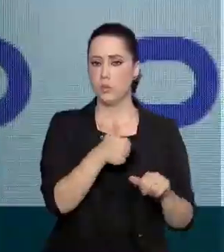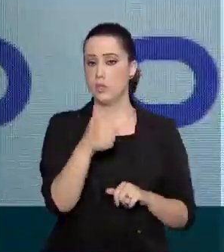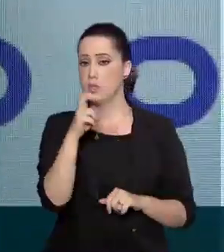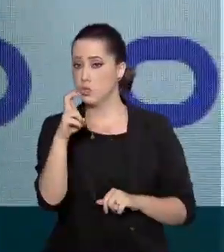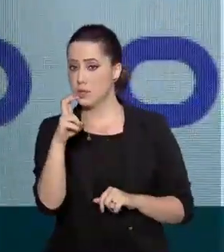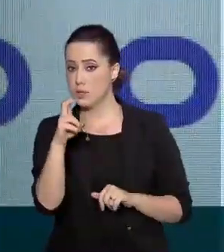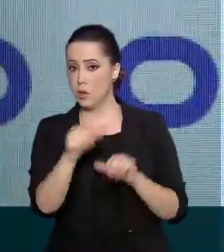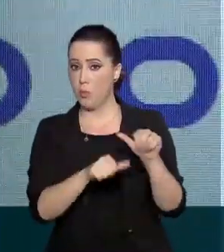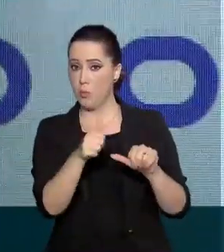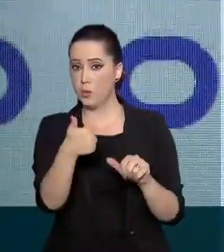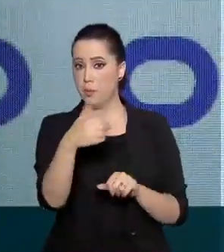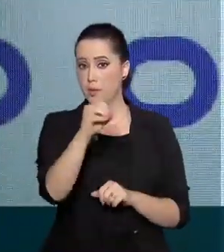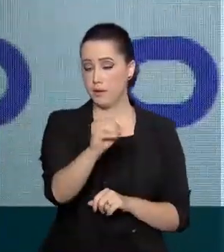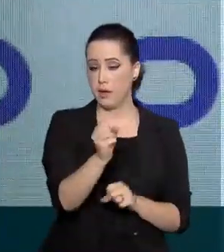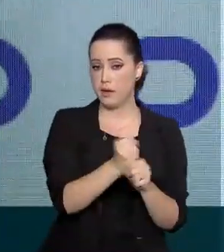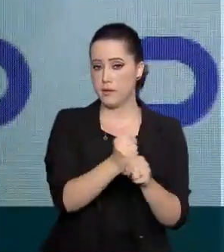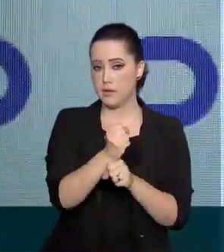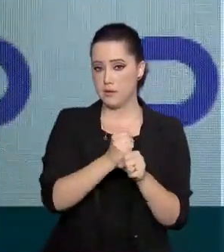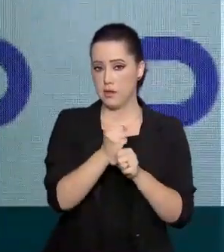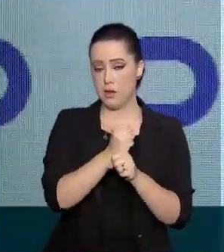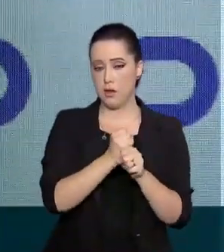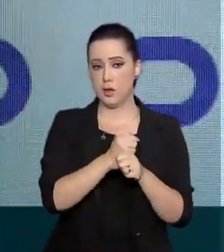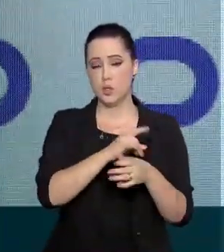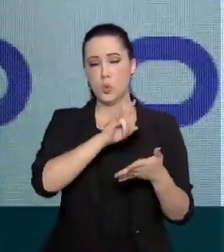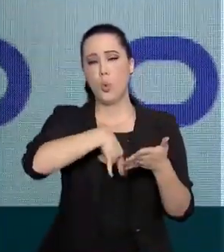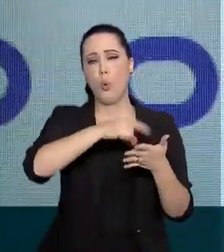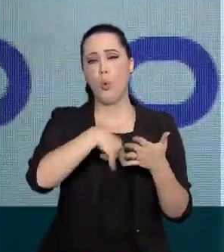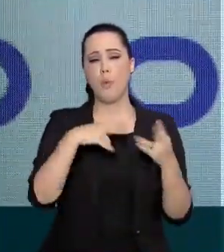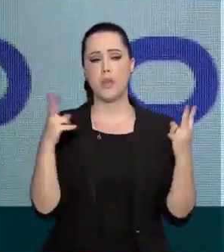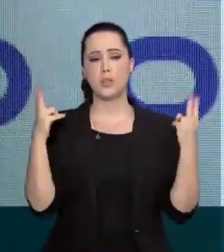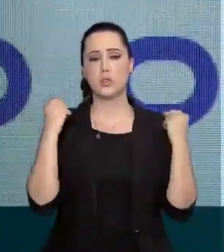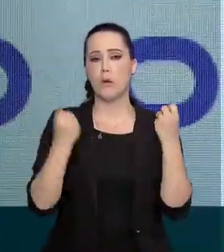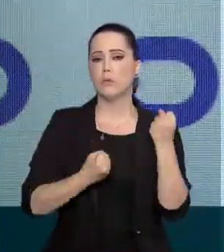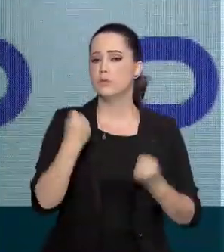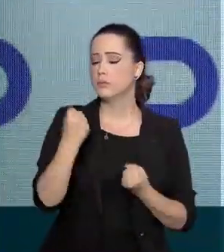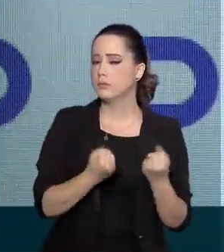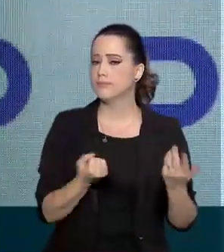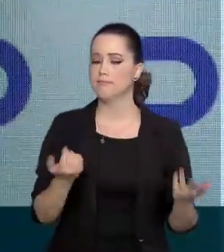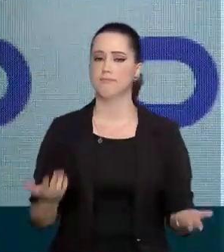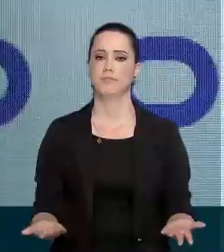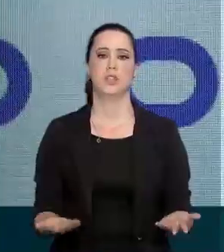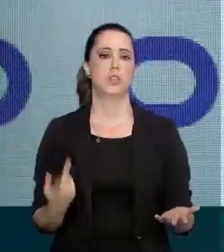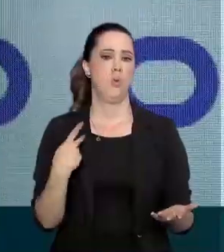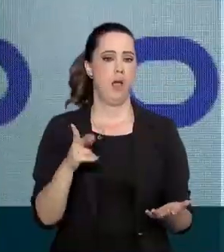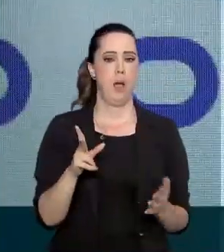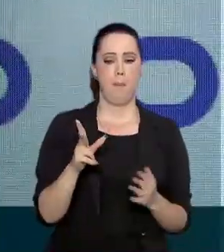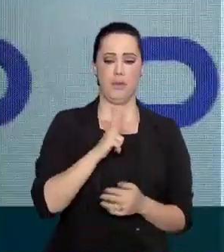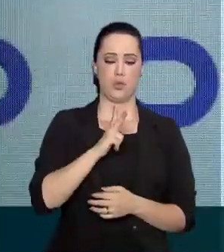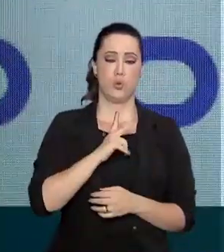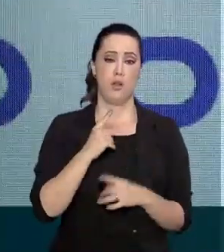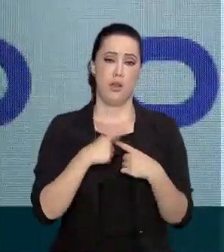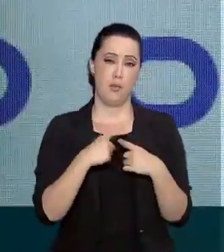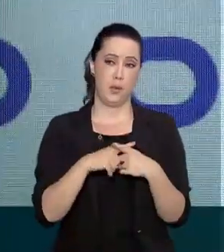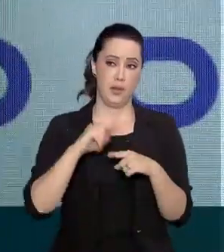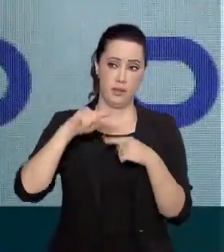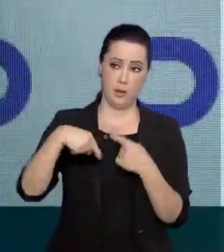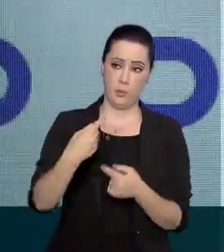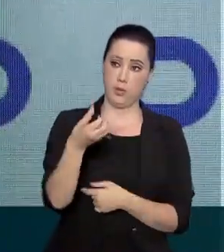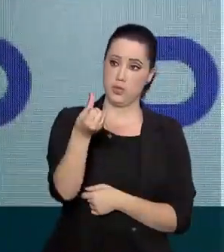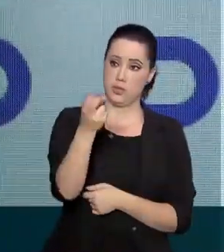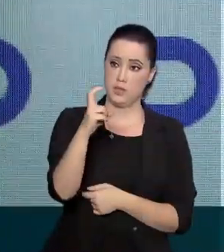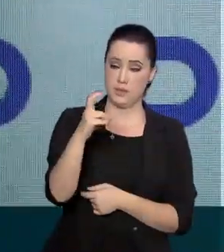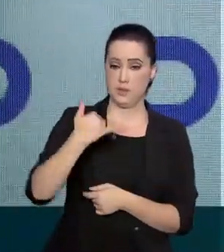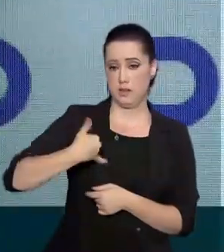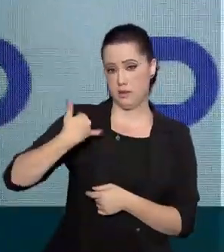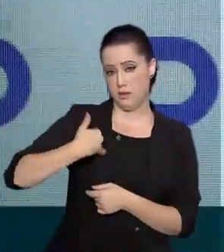anos a validade da carteira de motorista. E não é em causa própria, porque a partir dos 65 anos de